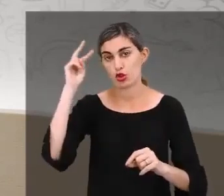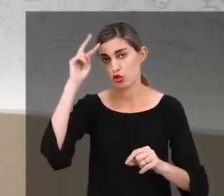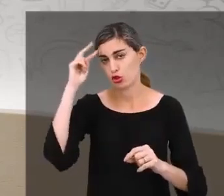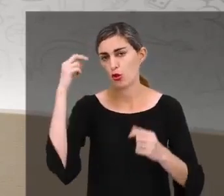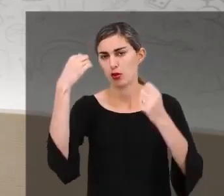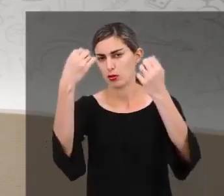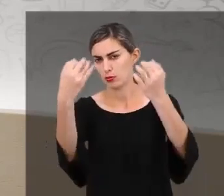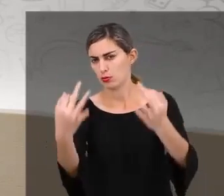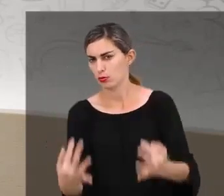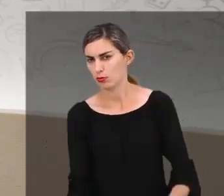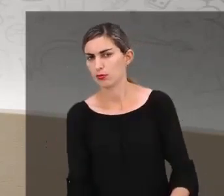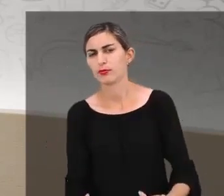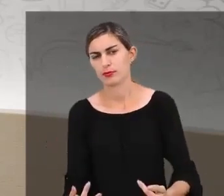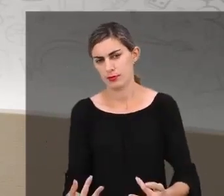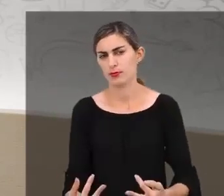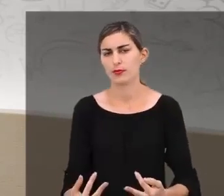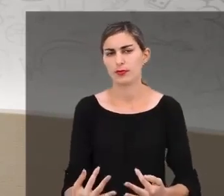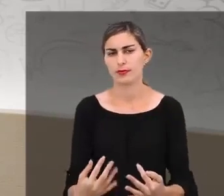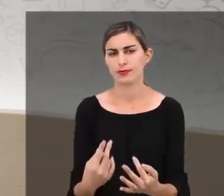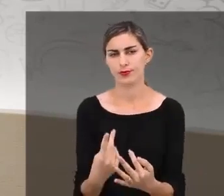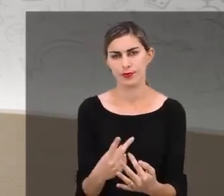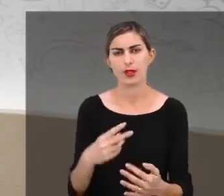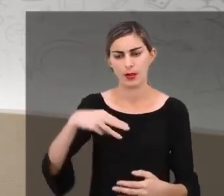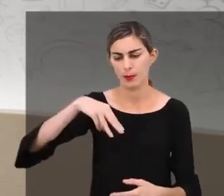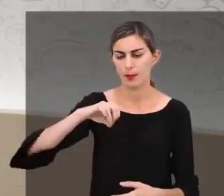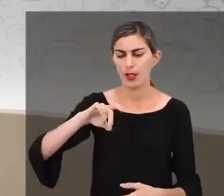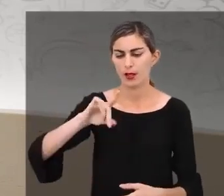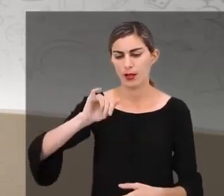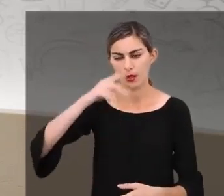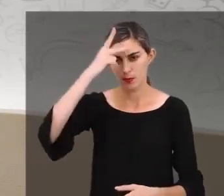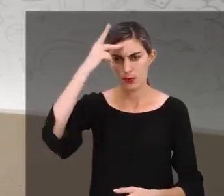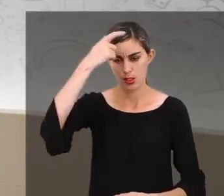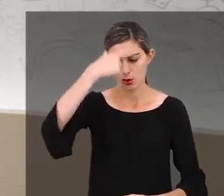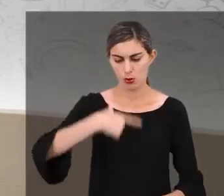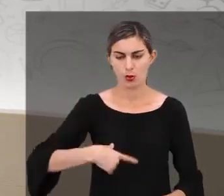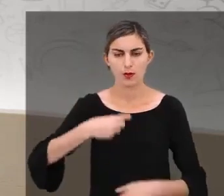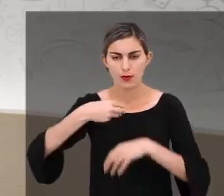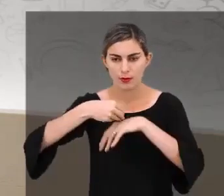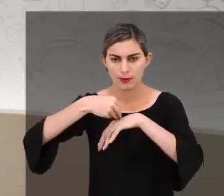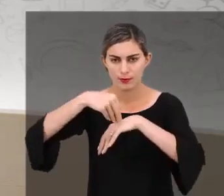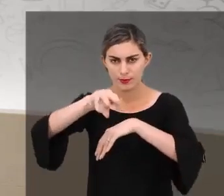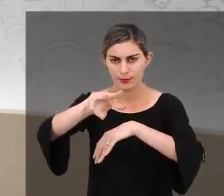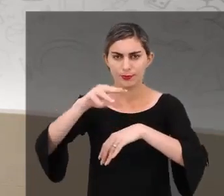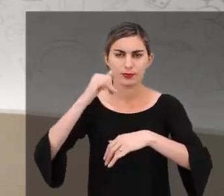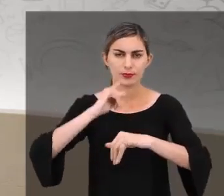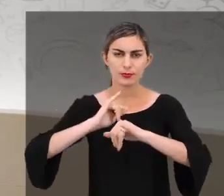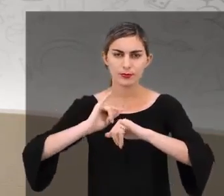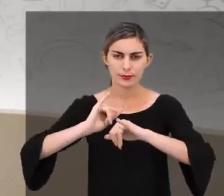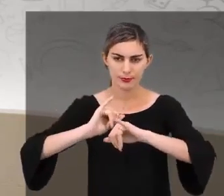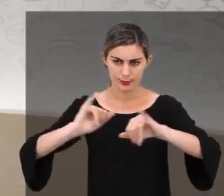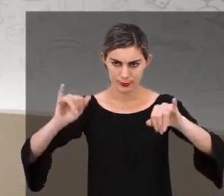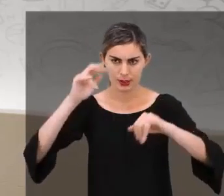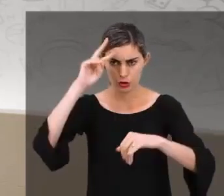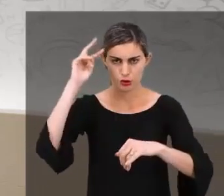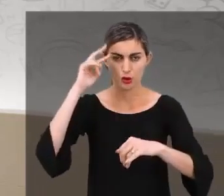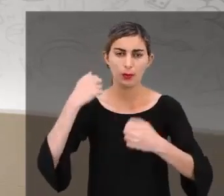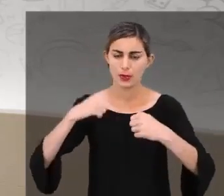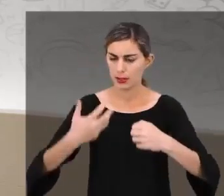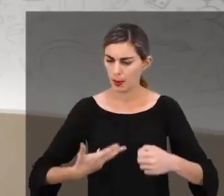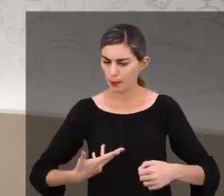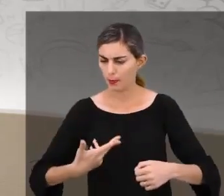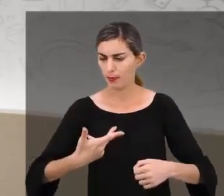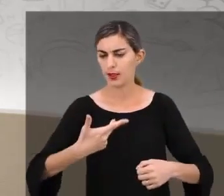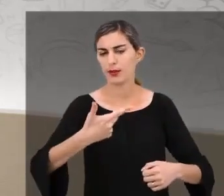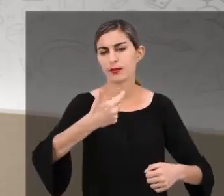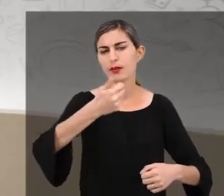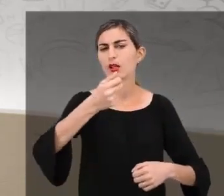história? Nesse sentido, o mediador, a pessoa que está fazendo esse processo, ele tem que ter a habilidade de contar uma história. E como é que